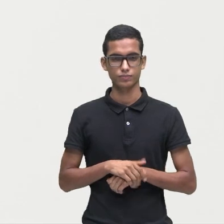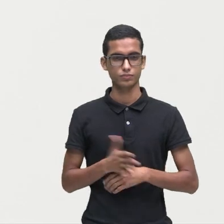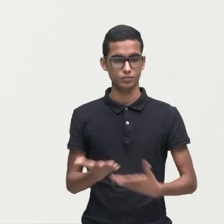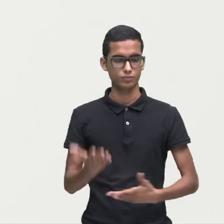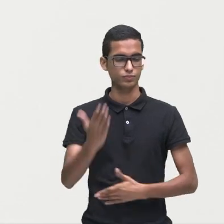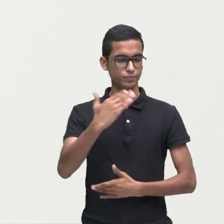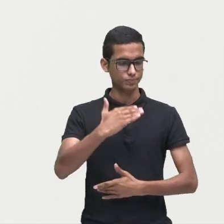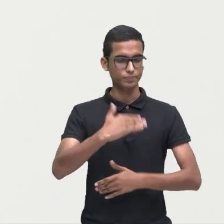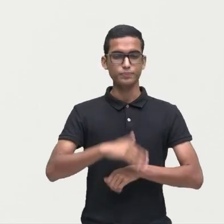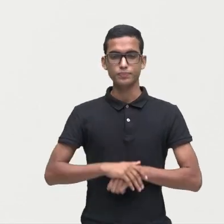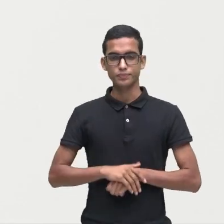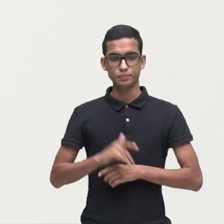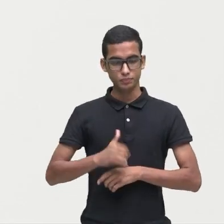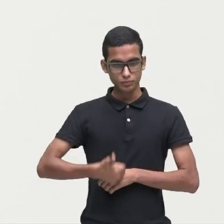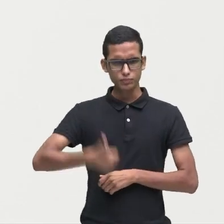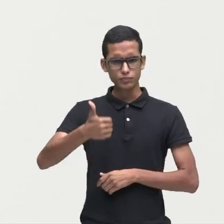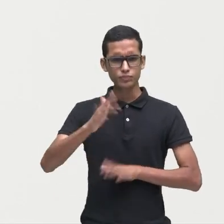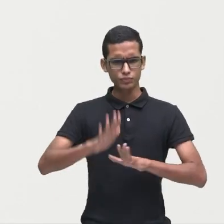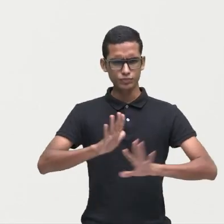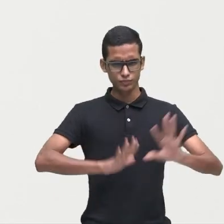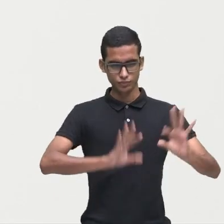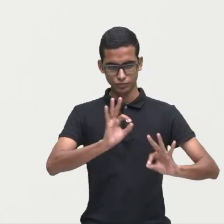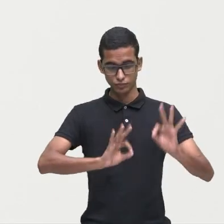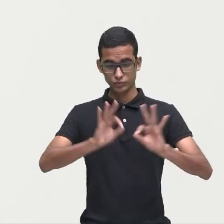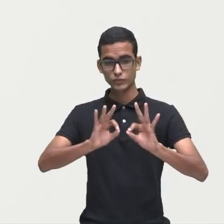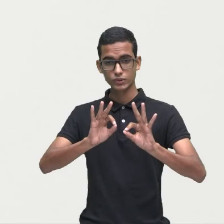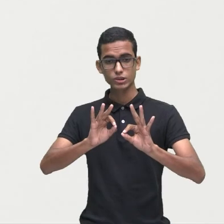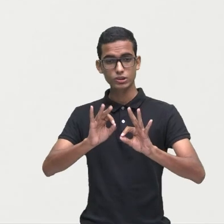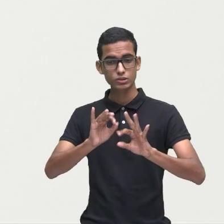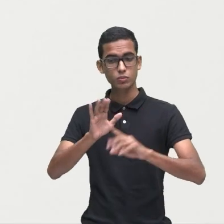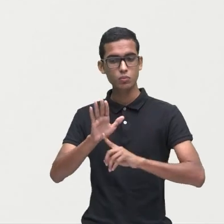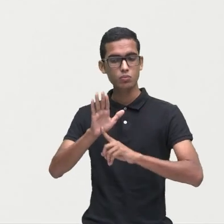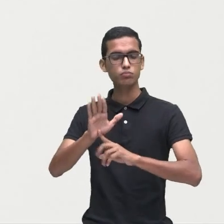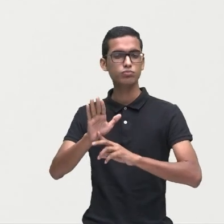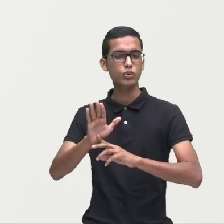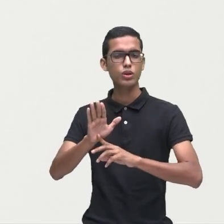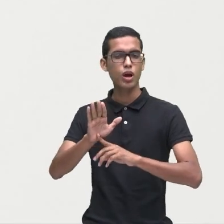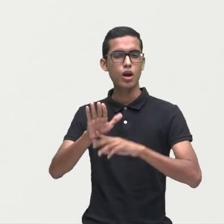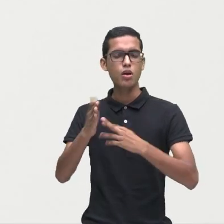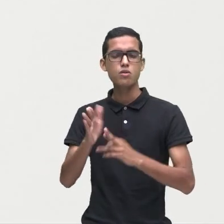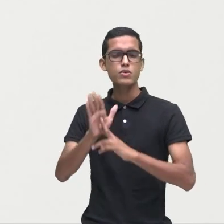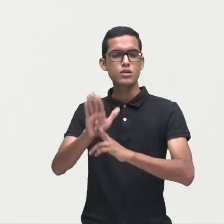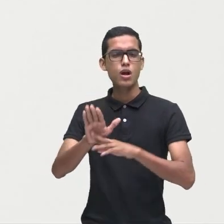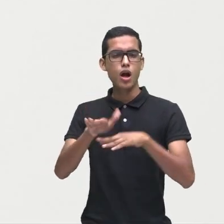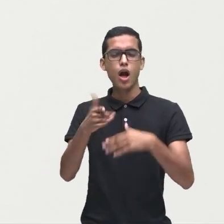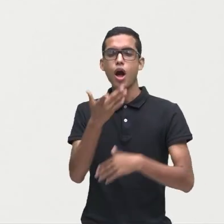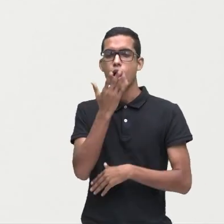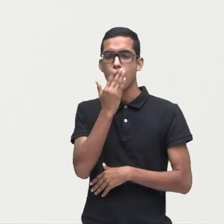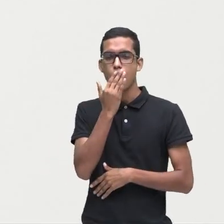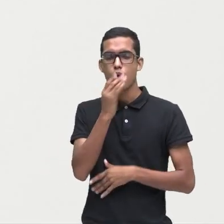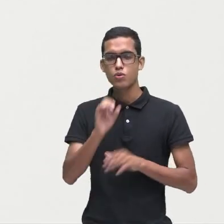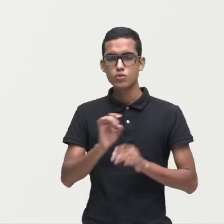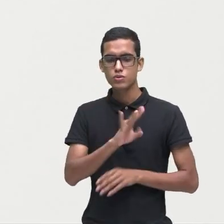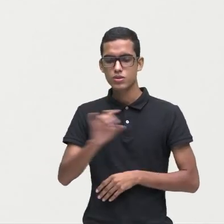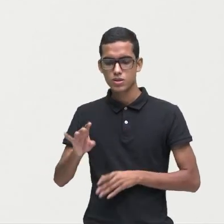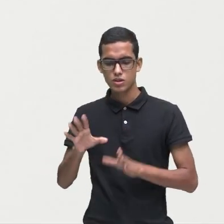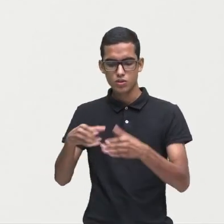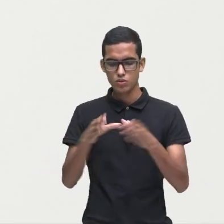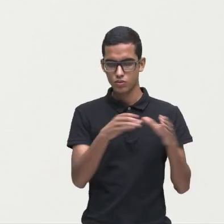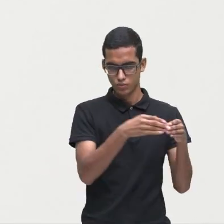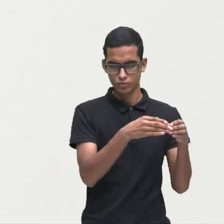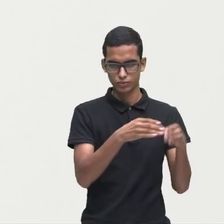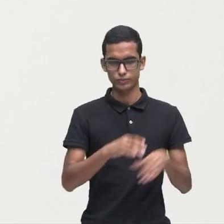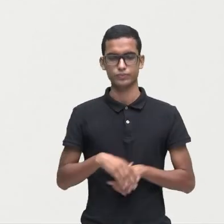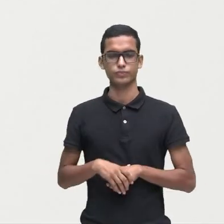lá. Primeiro já fizemos a primeira parte, que é identificar a cor de cada etapa que a gente vai estudar aqui, né?